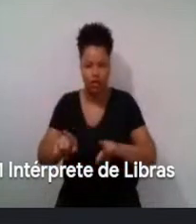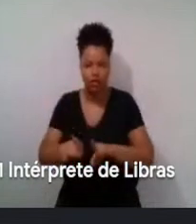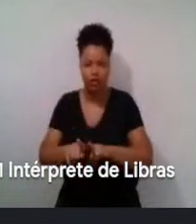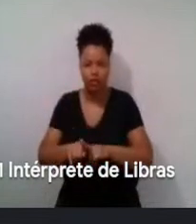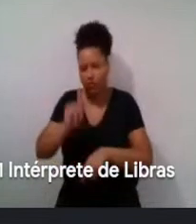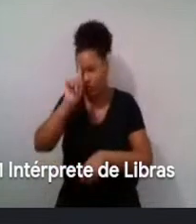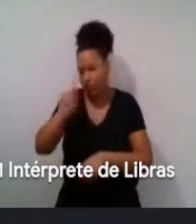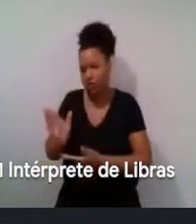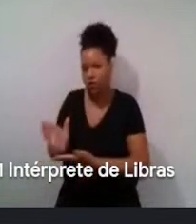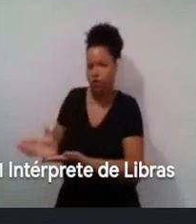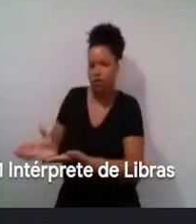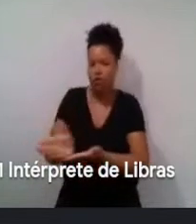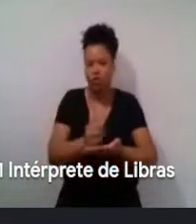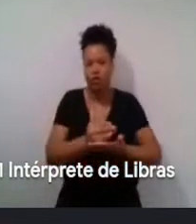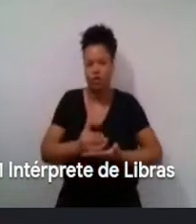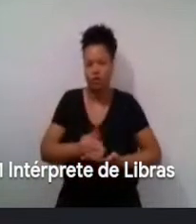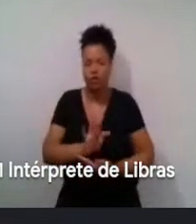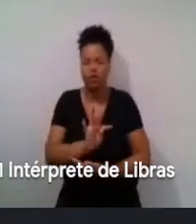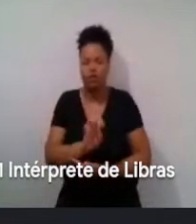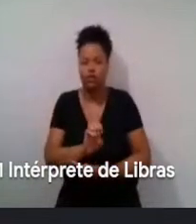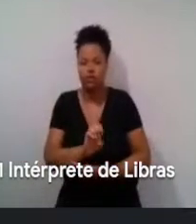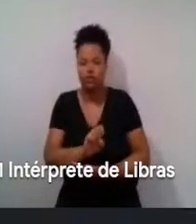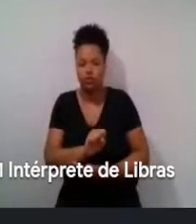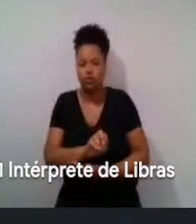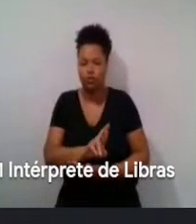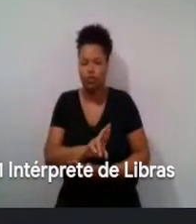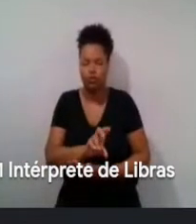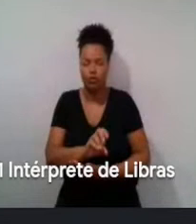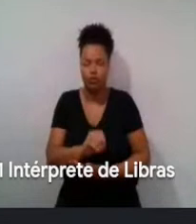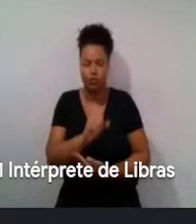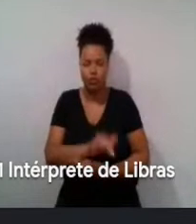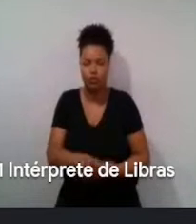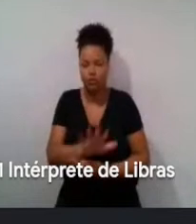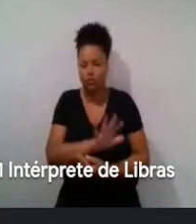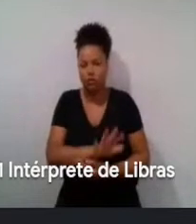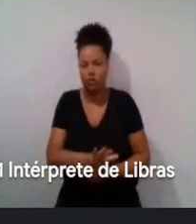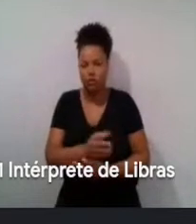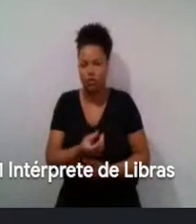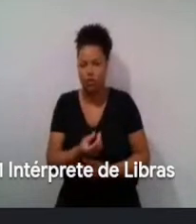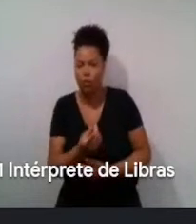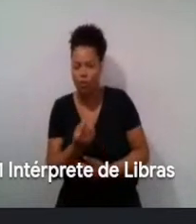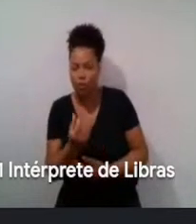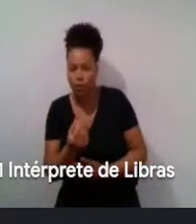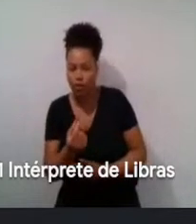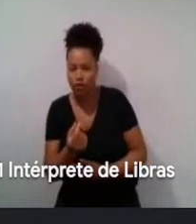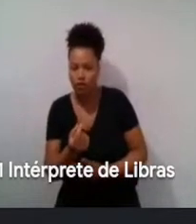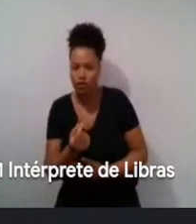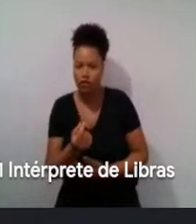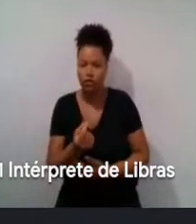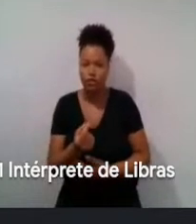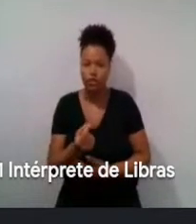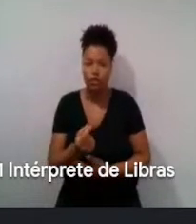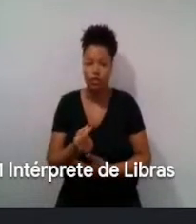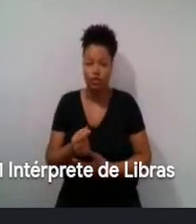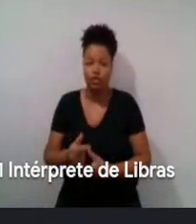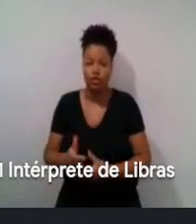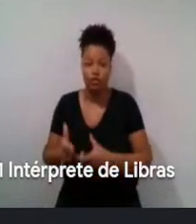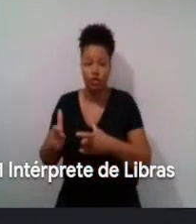Nacional da quantia correspondente à utilização de recursos de origem não identificada.